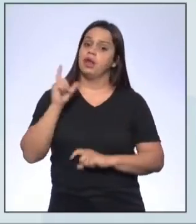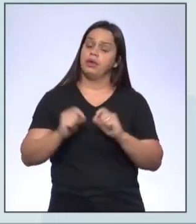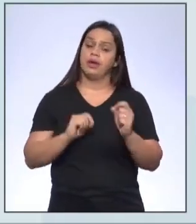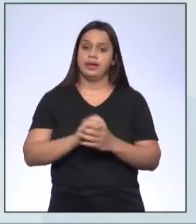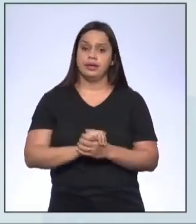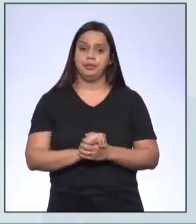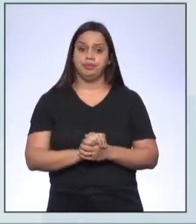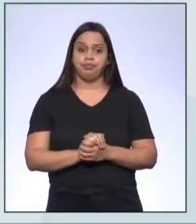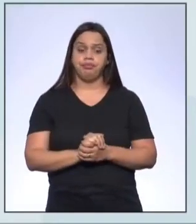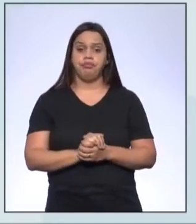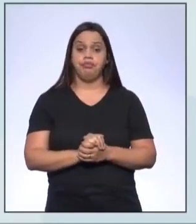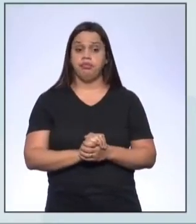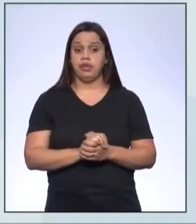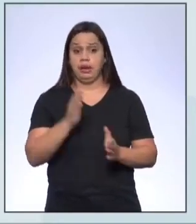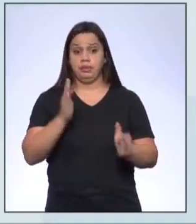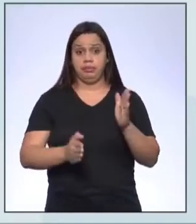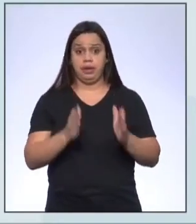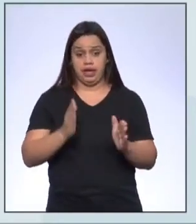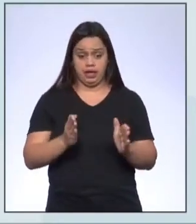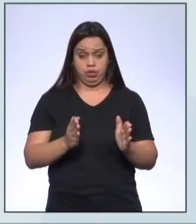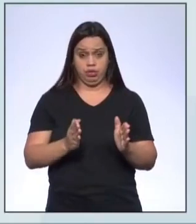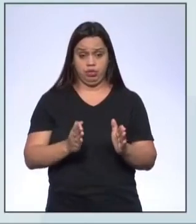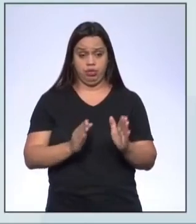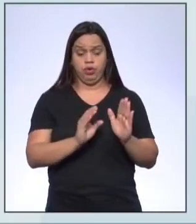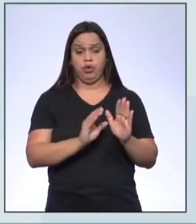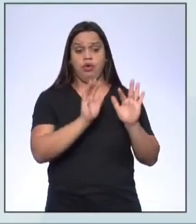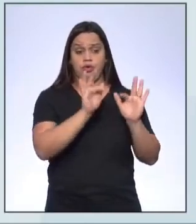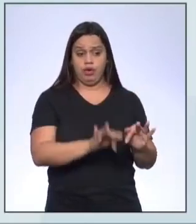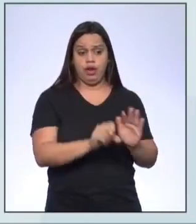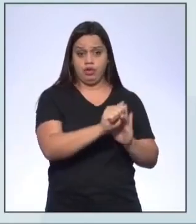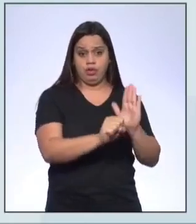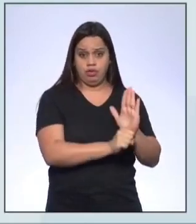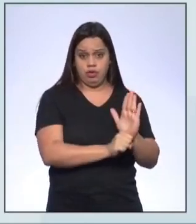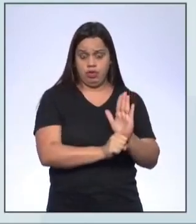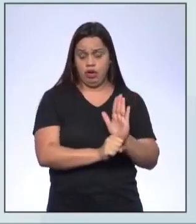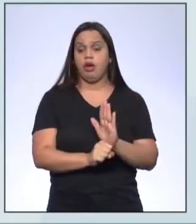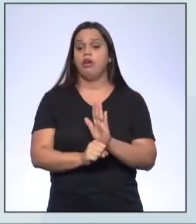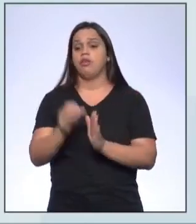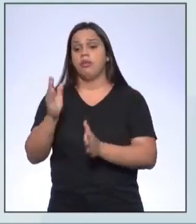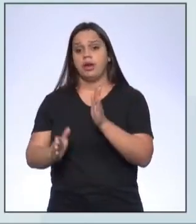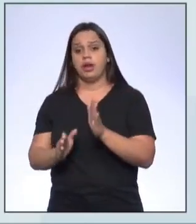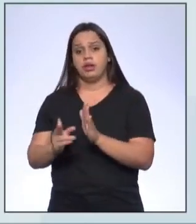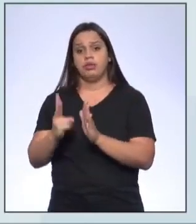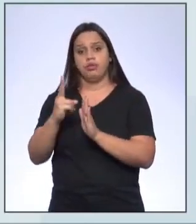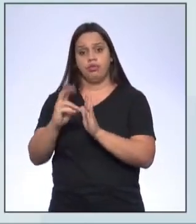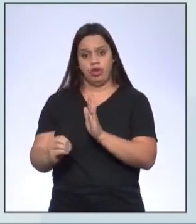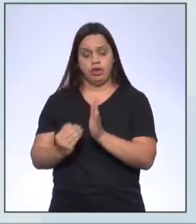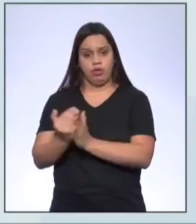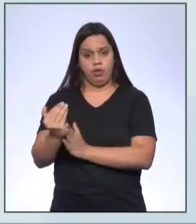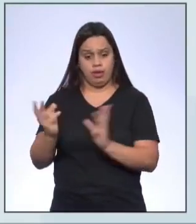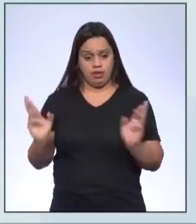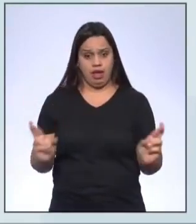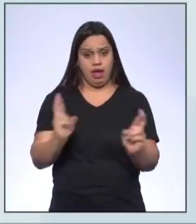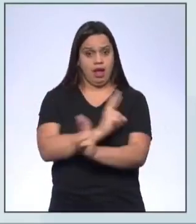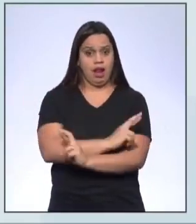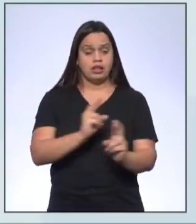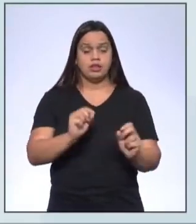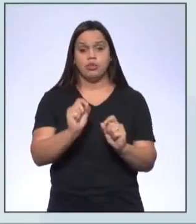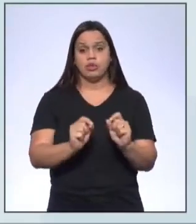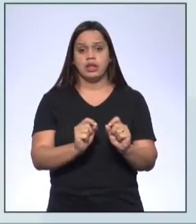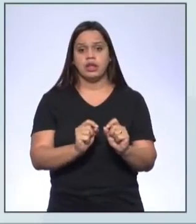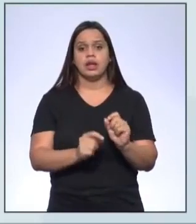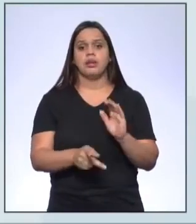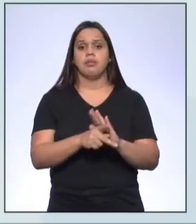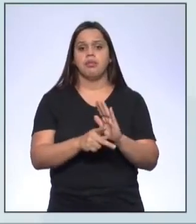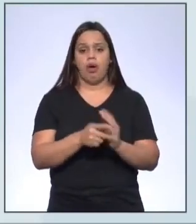nesse período aí de final do século XIX para o século XX, né, de um período de ciclo do café.